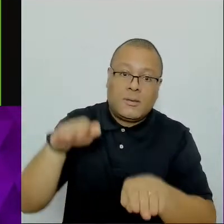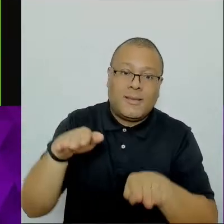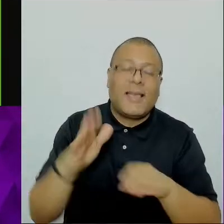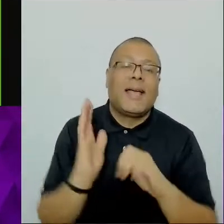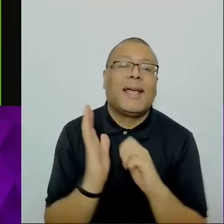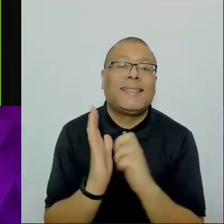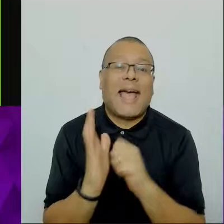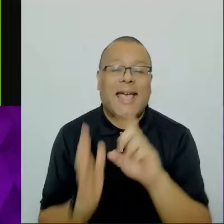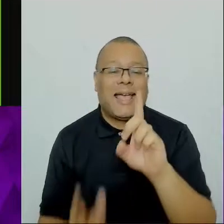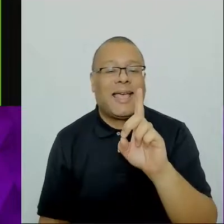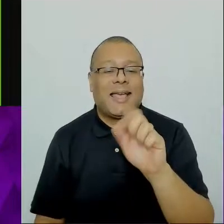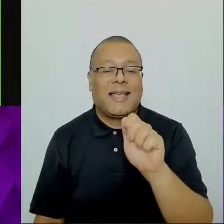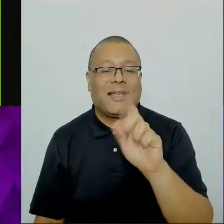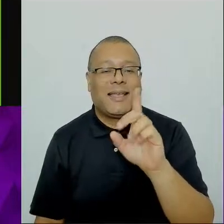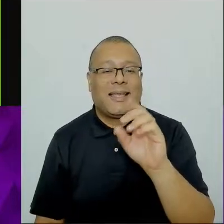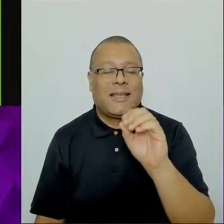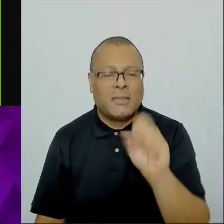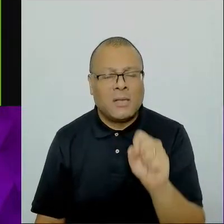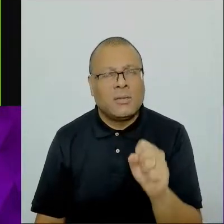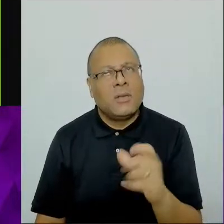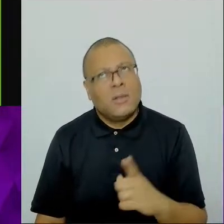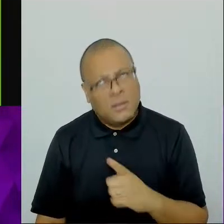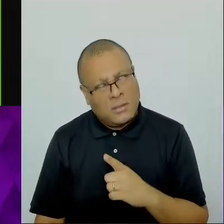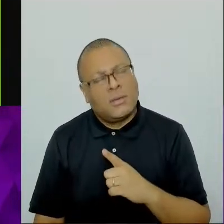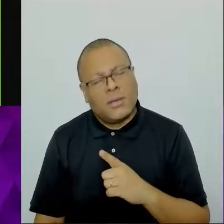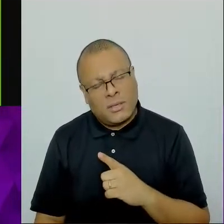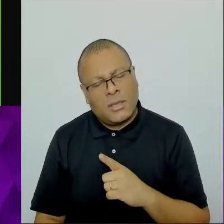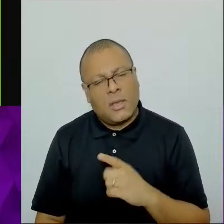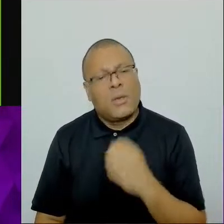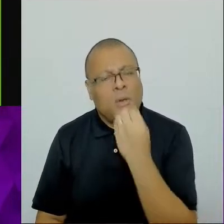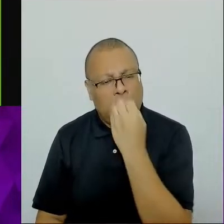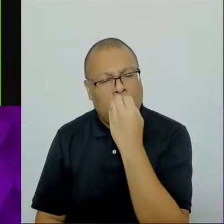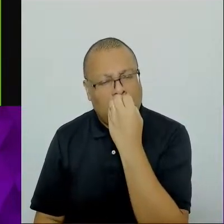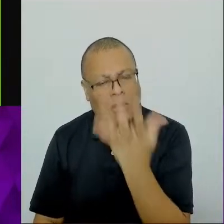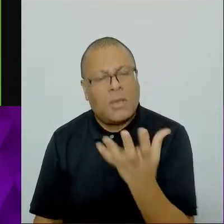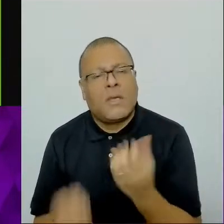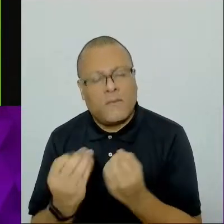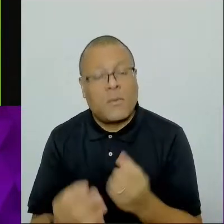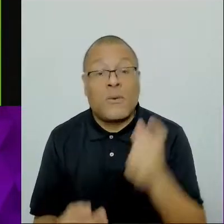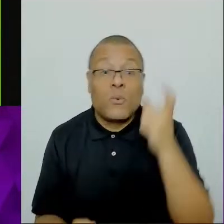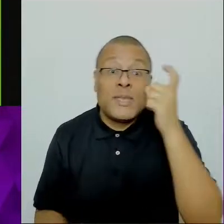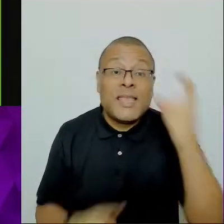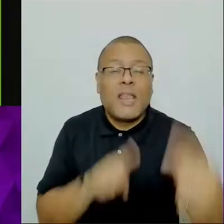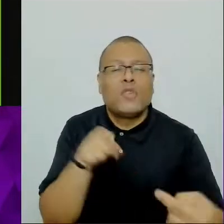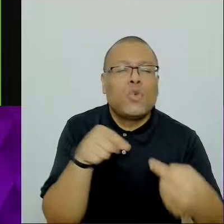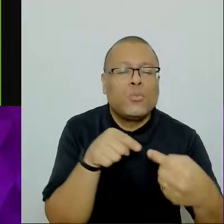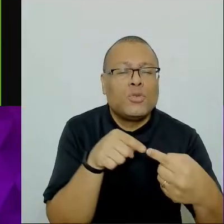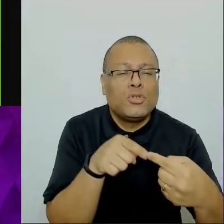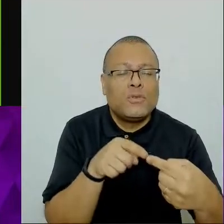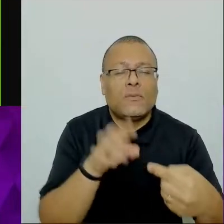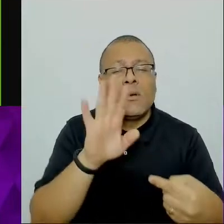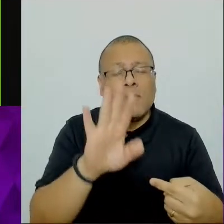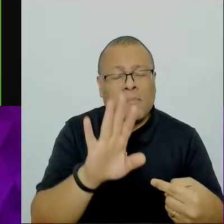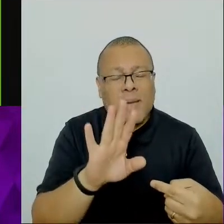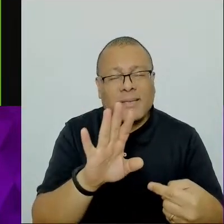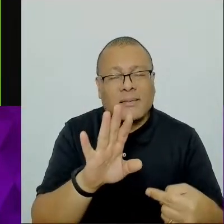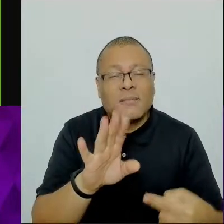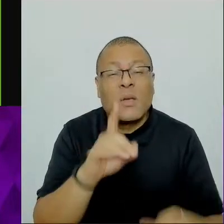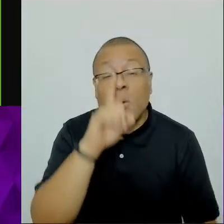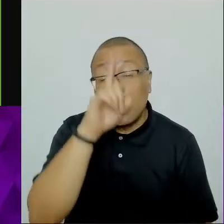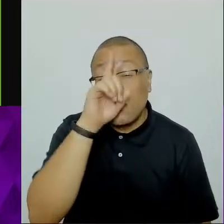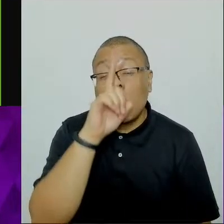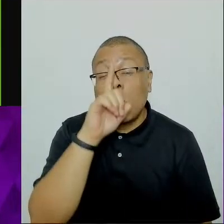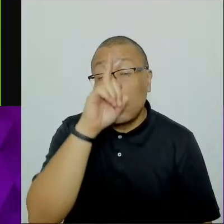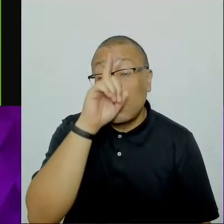né, de utilizar ela, como por exemplo a separação de interesses. Só que tem um risco que é aí que entra